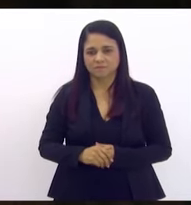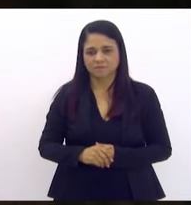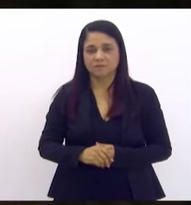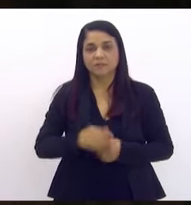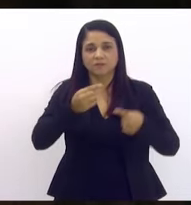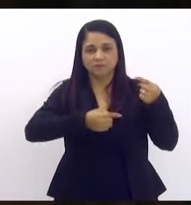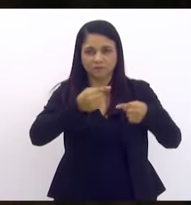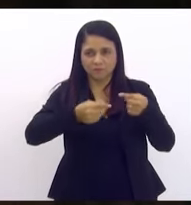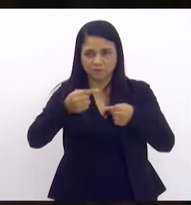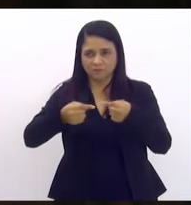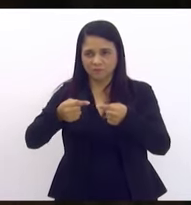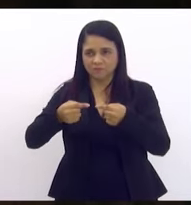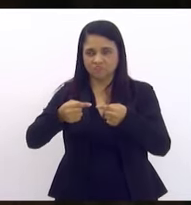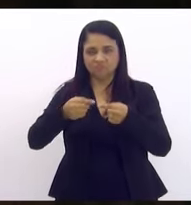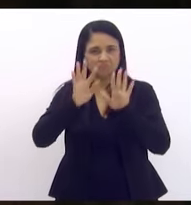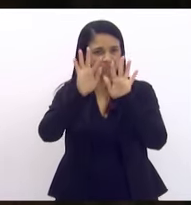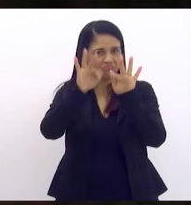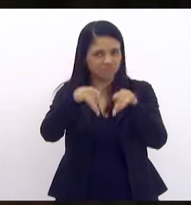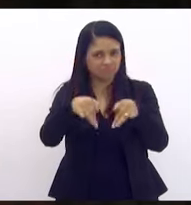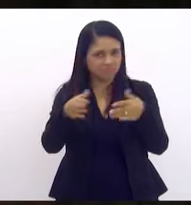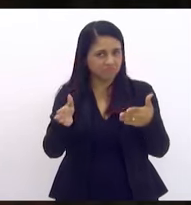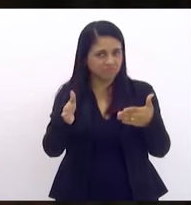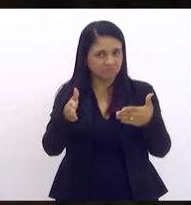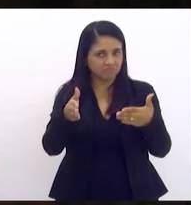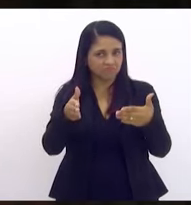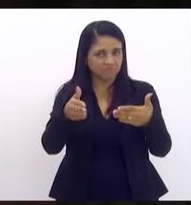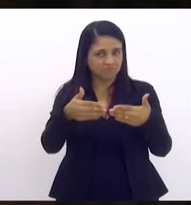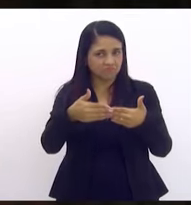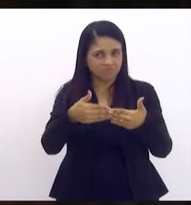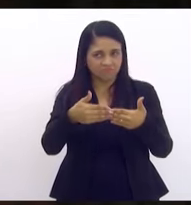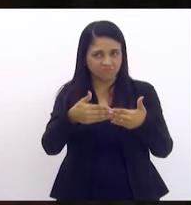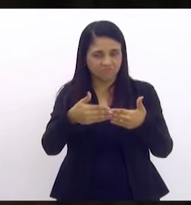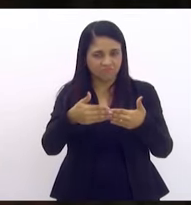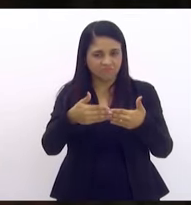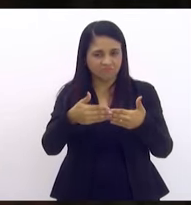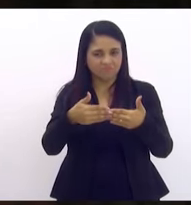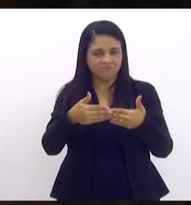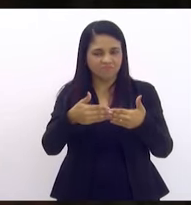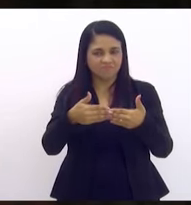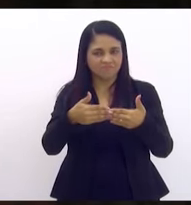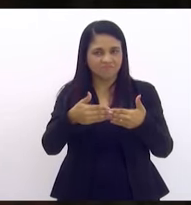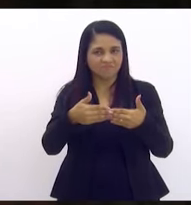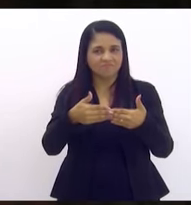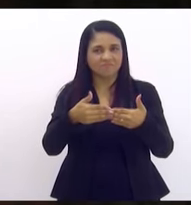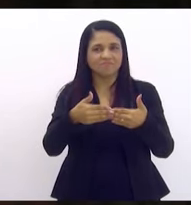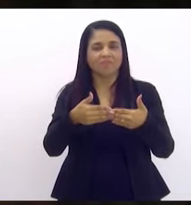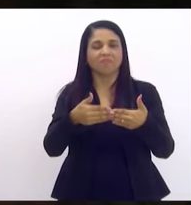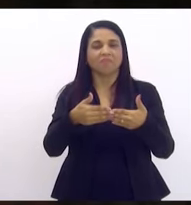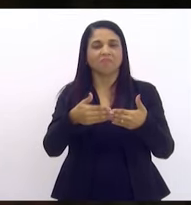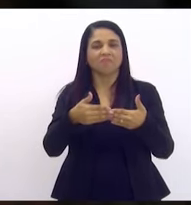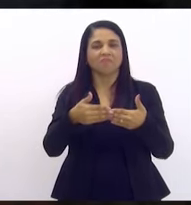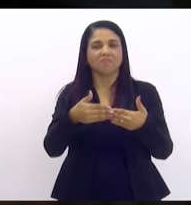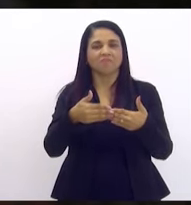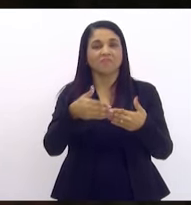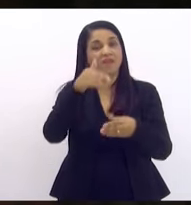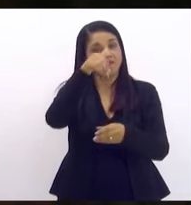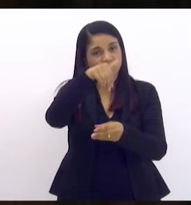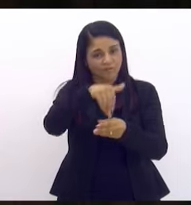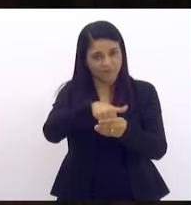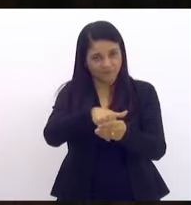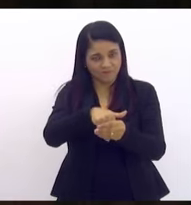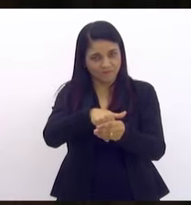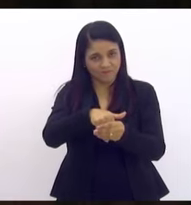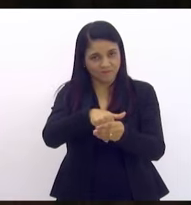em discussão não havendo quema não havendo Quem Queira discutir encerrada a discussão em